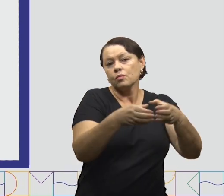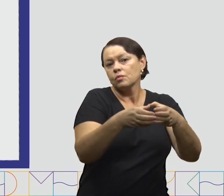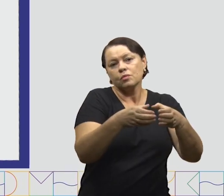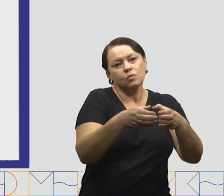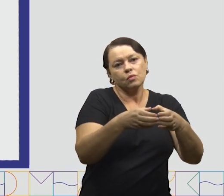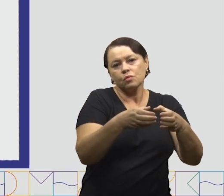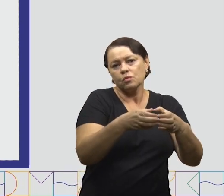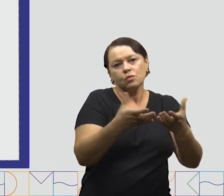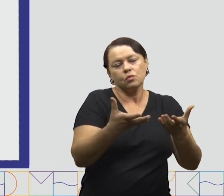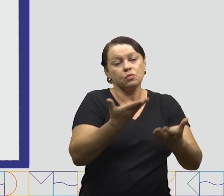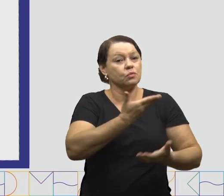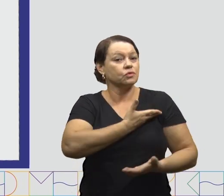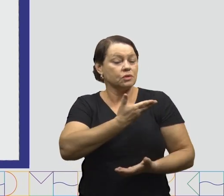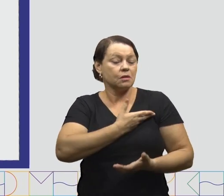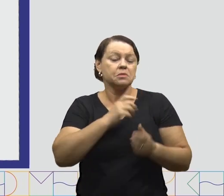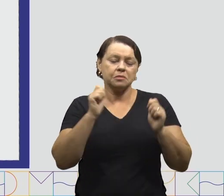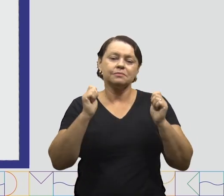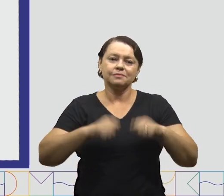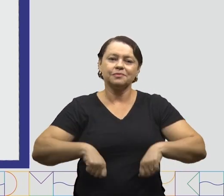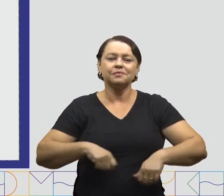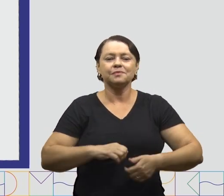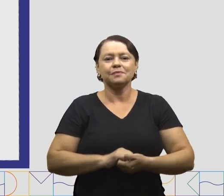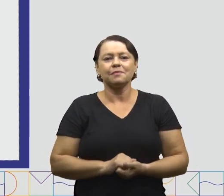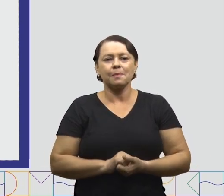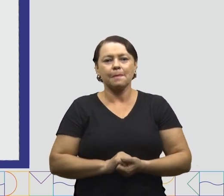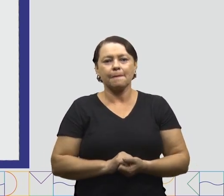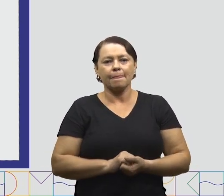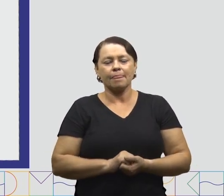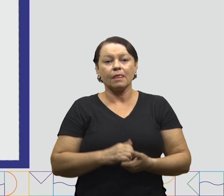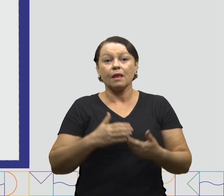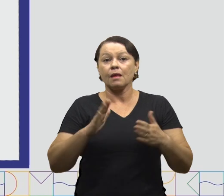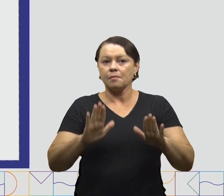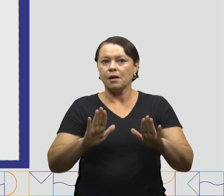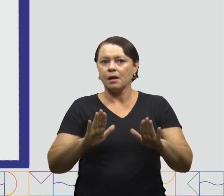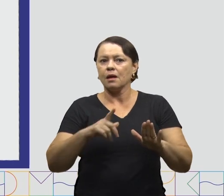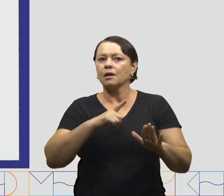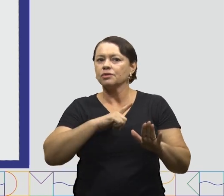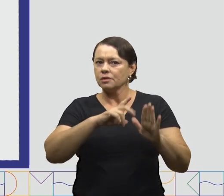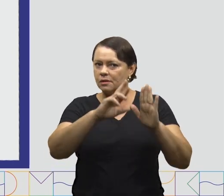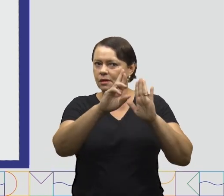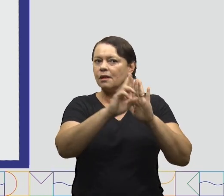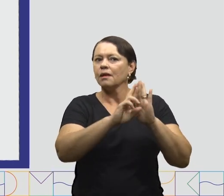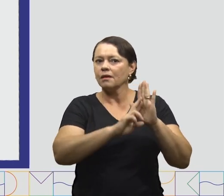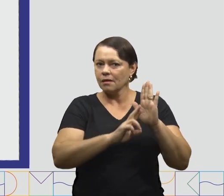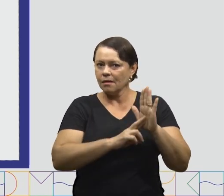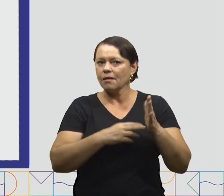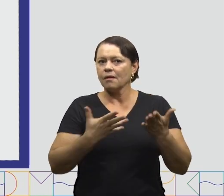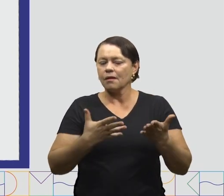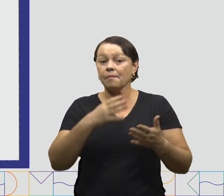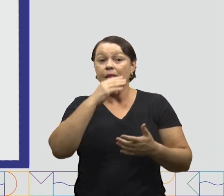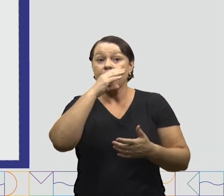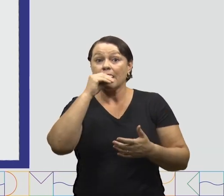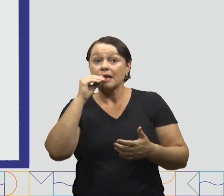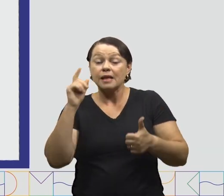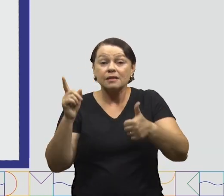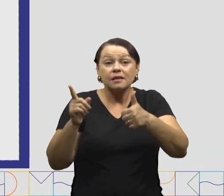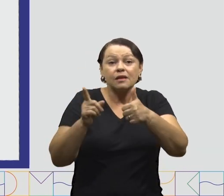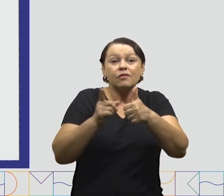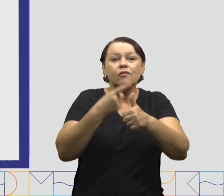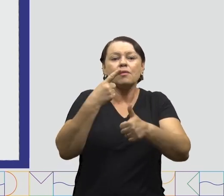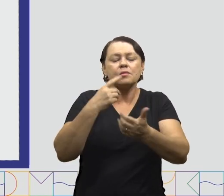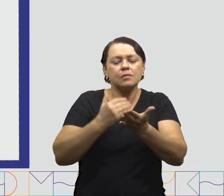jogar amarelinha sozinho ou com seus amigos. Agora vamos ver as regras do jogo? A criança que